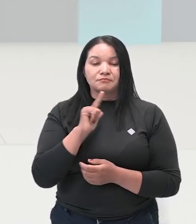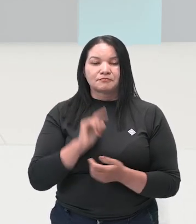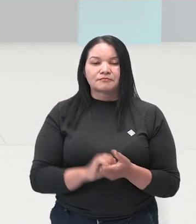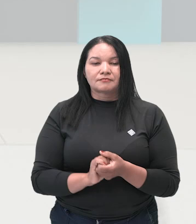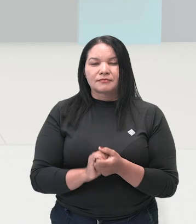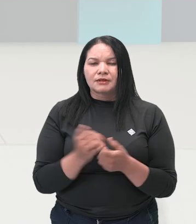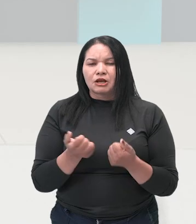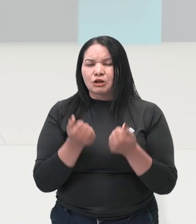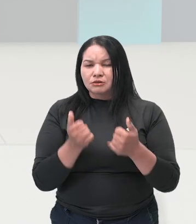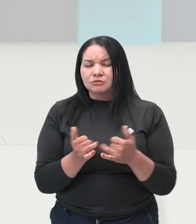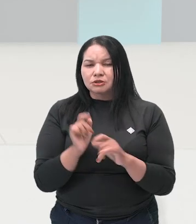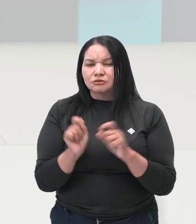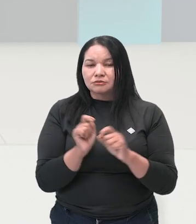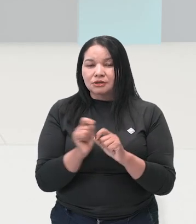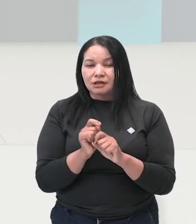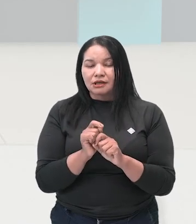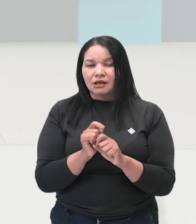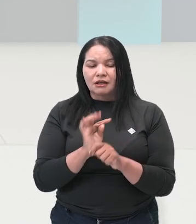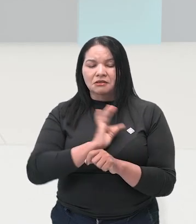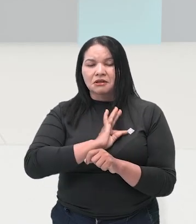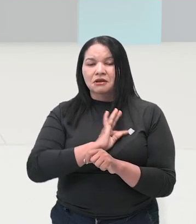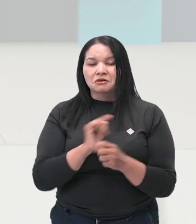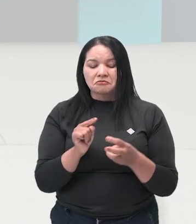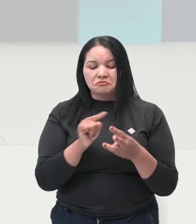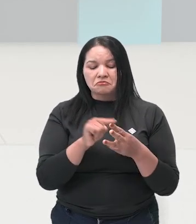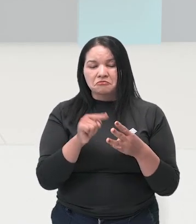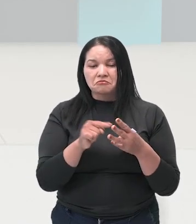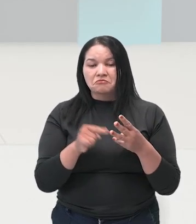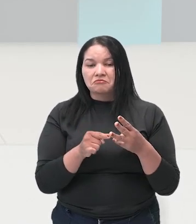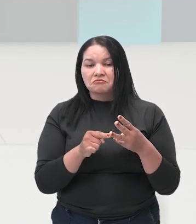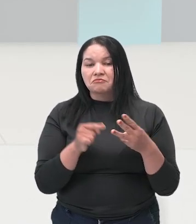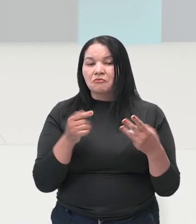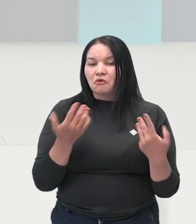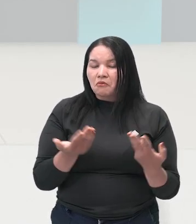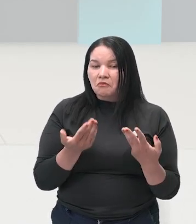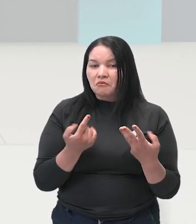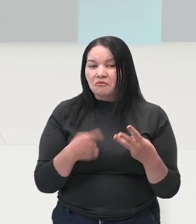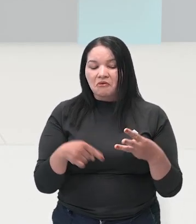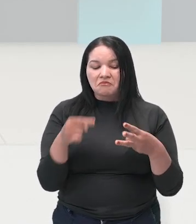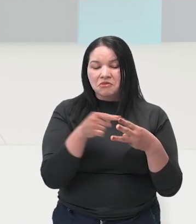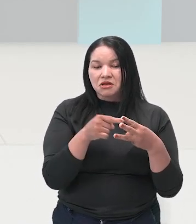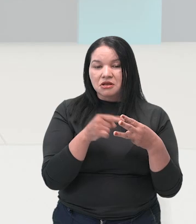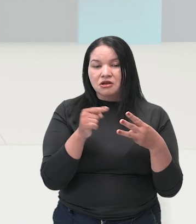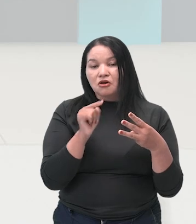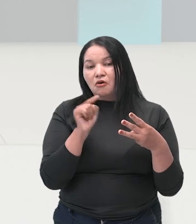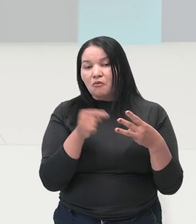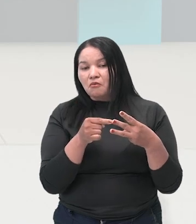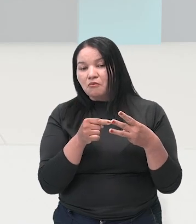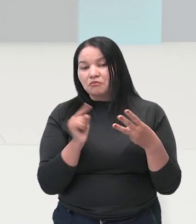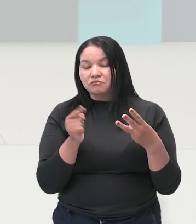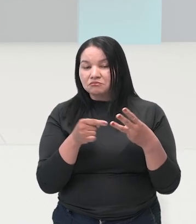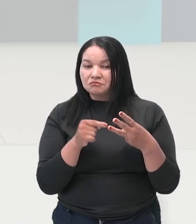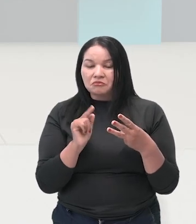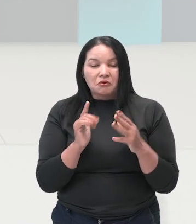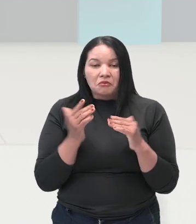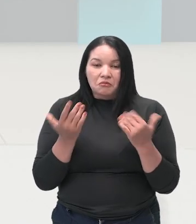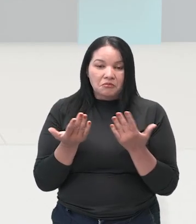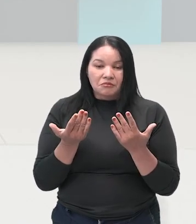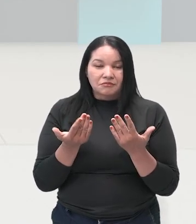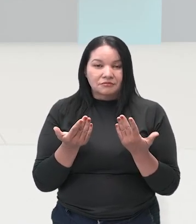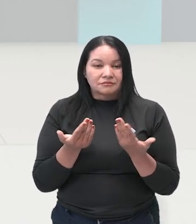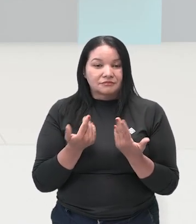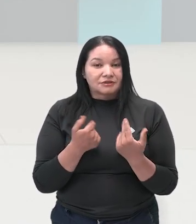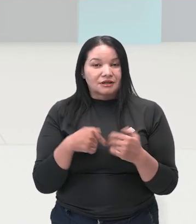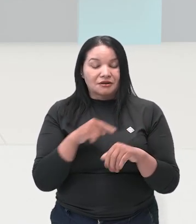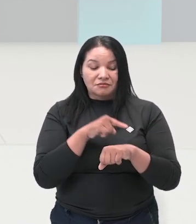da técnica de skimming? Será que eu estou falando de scanning? Será que eu estou falando de cognates? Eu vou dar